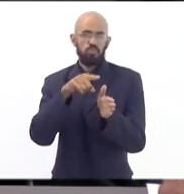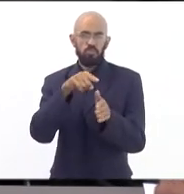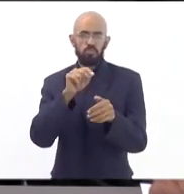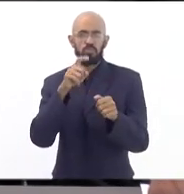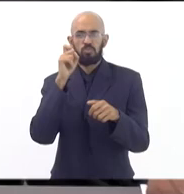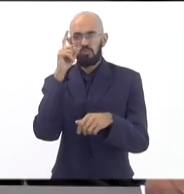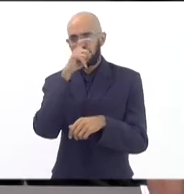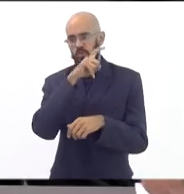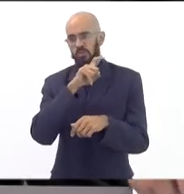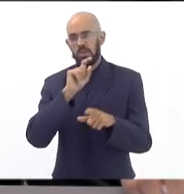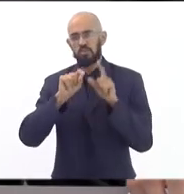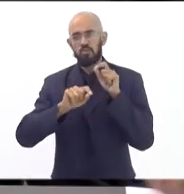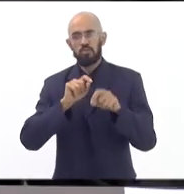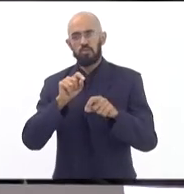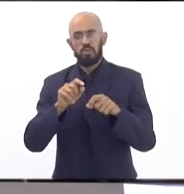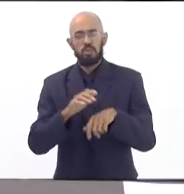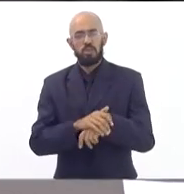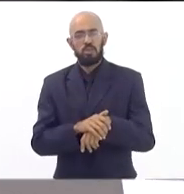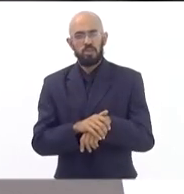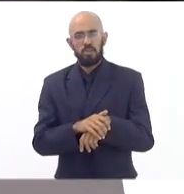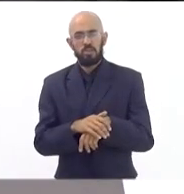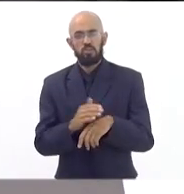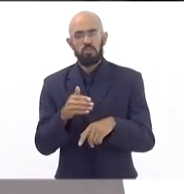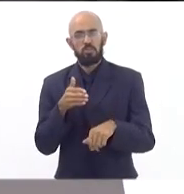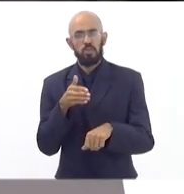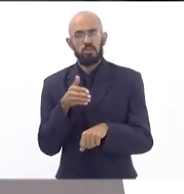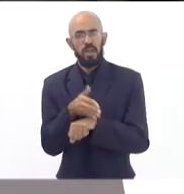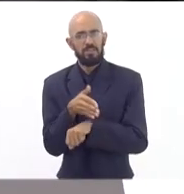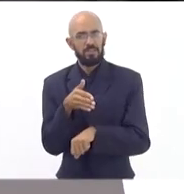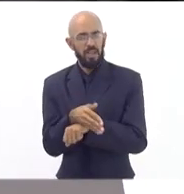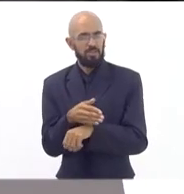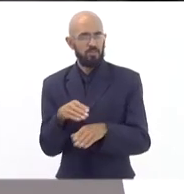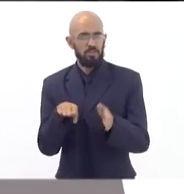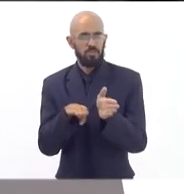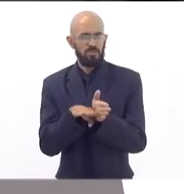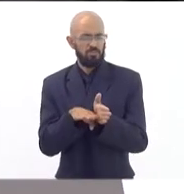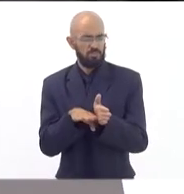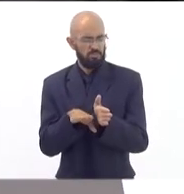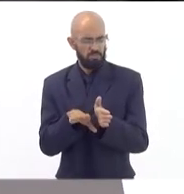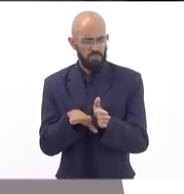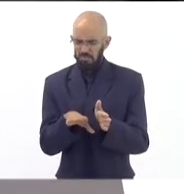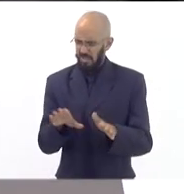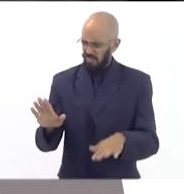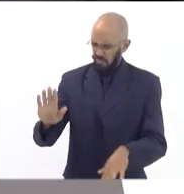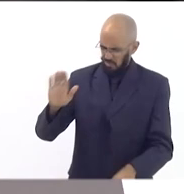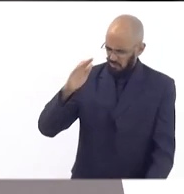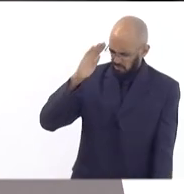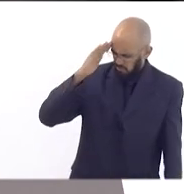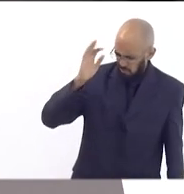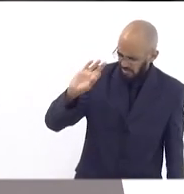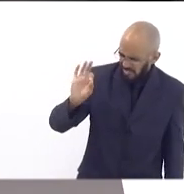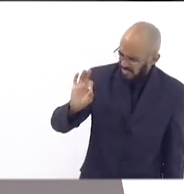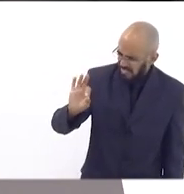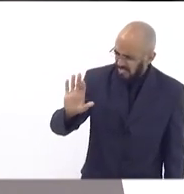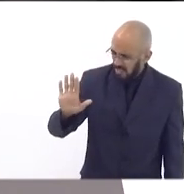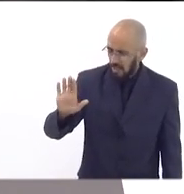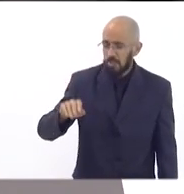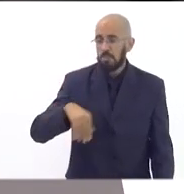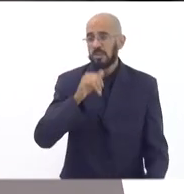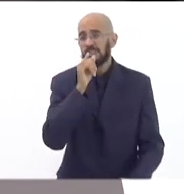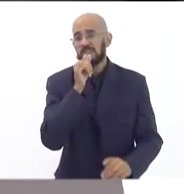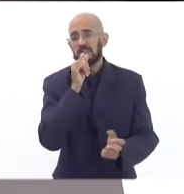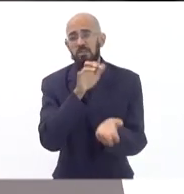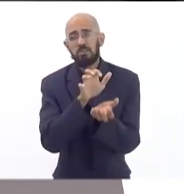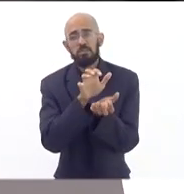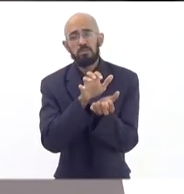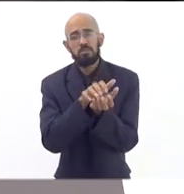com relação até o nosso sucesso na estação eu quero dar um exemplo aqui que têm e vou citar uma estação que é do ramal Santa